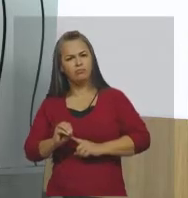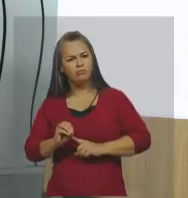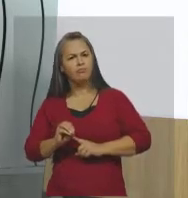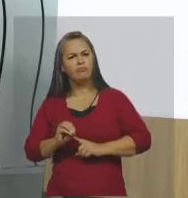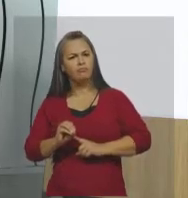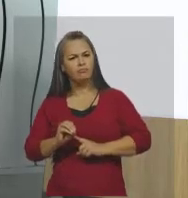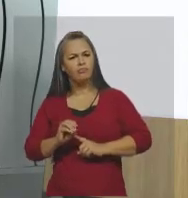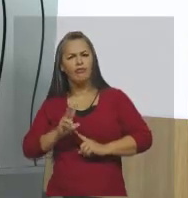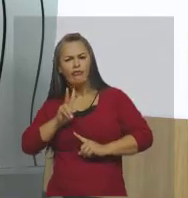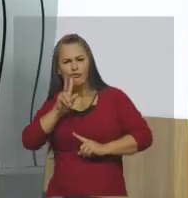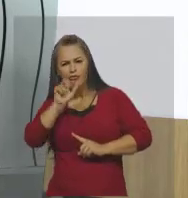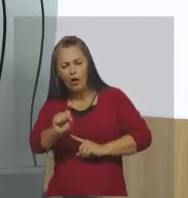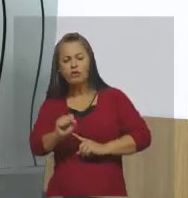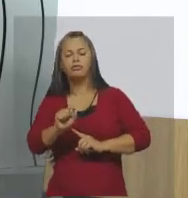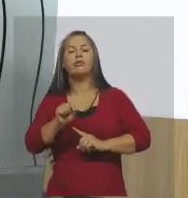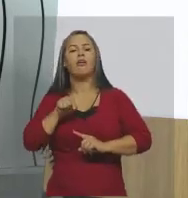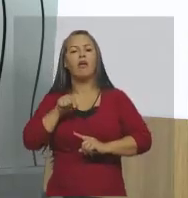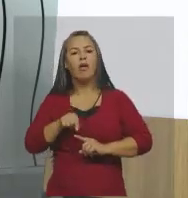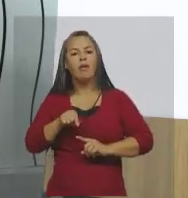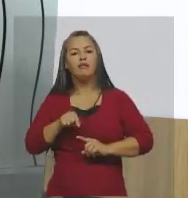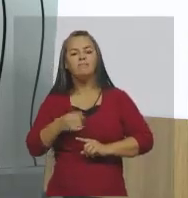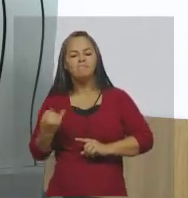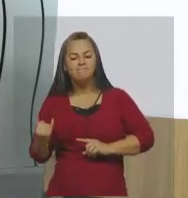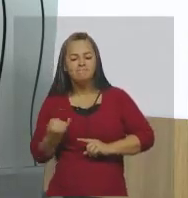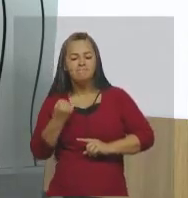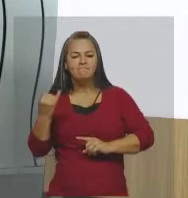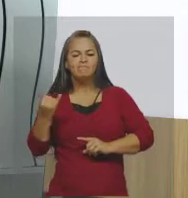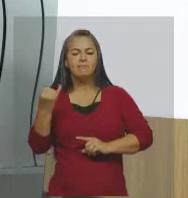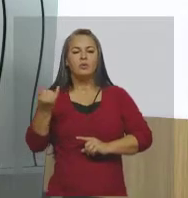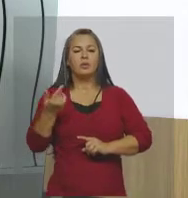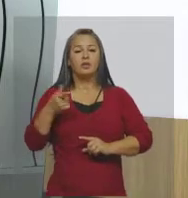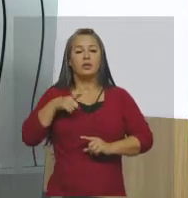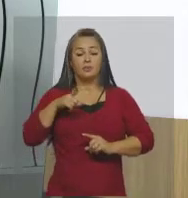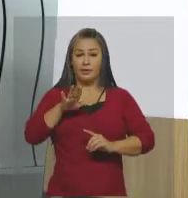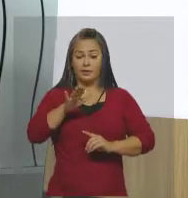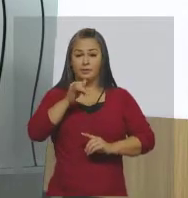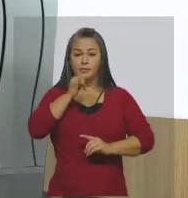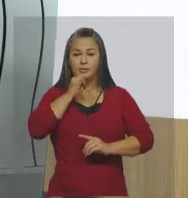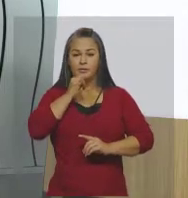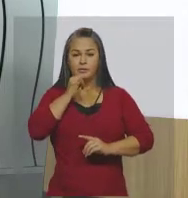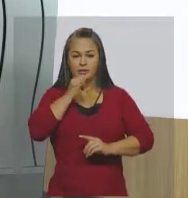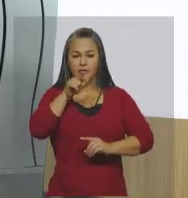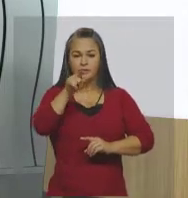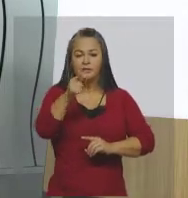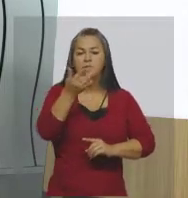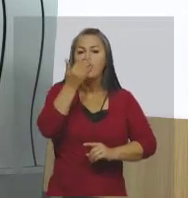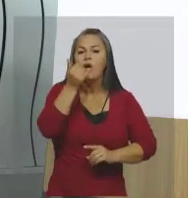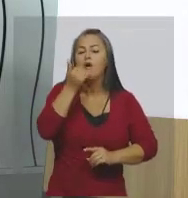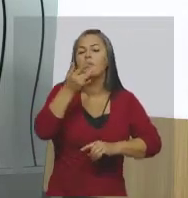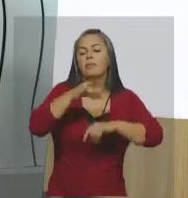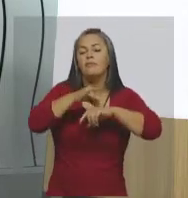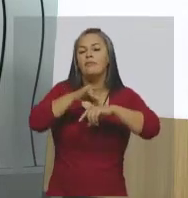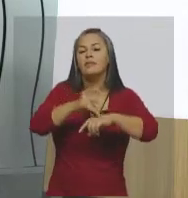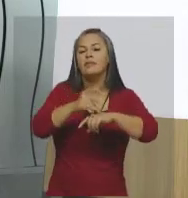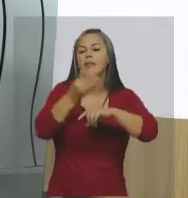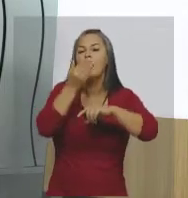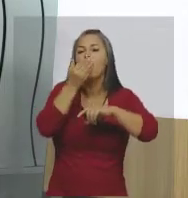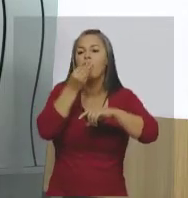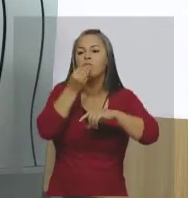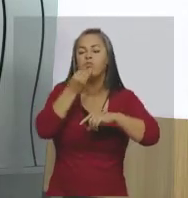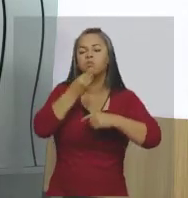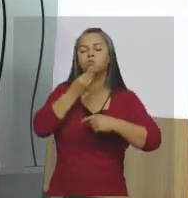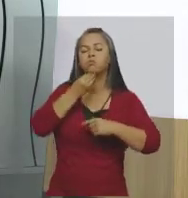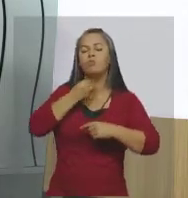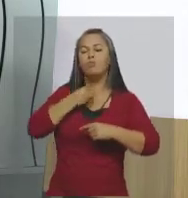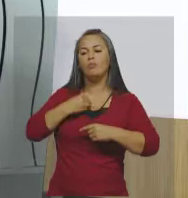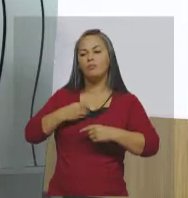ele é fundamental para pegar essas proteínas presentes na carne. Imagina que a proteína aqui é a minha mão fechada. E você quer que